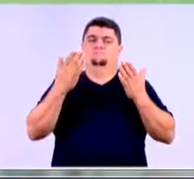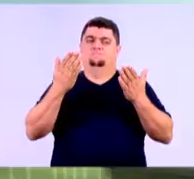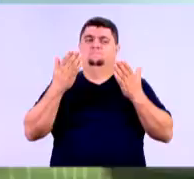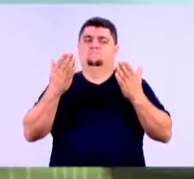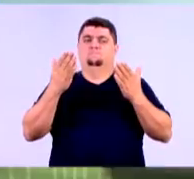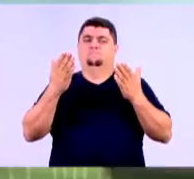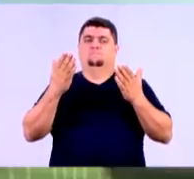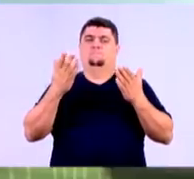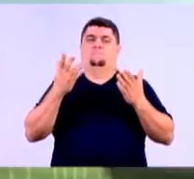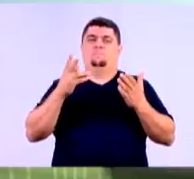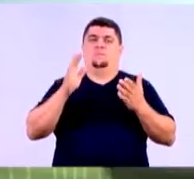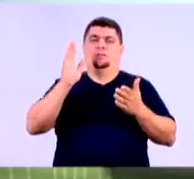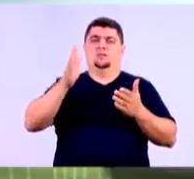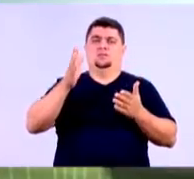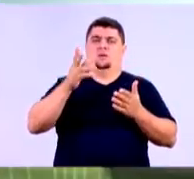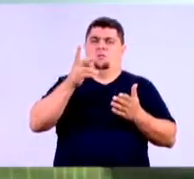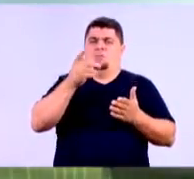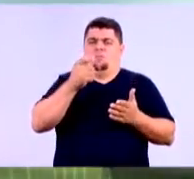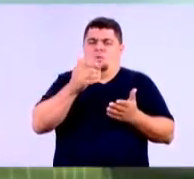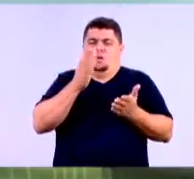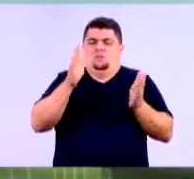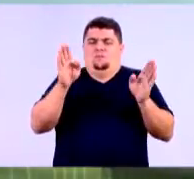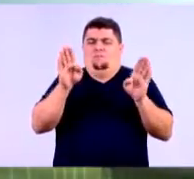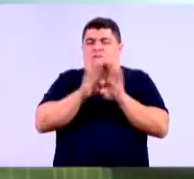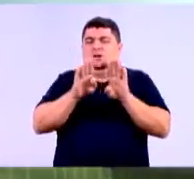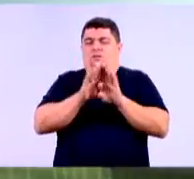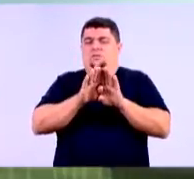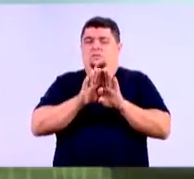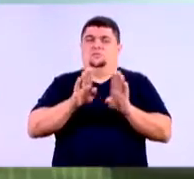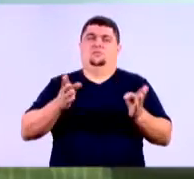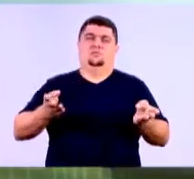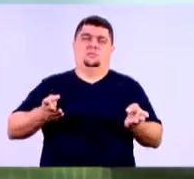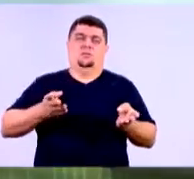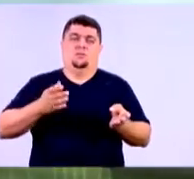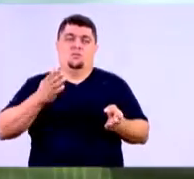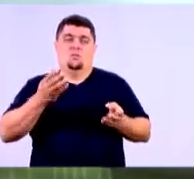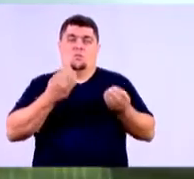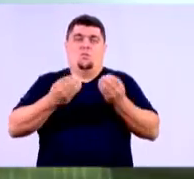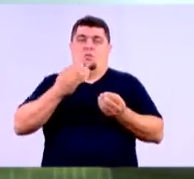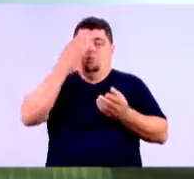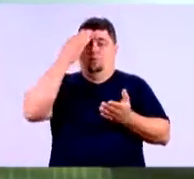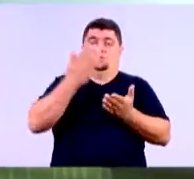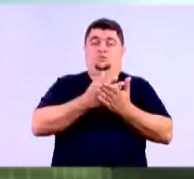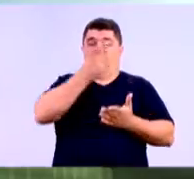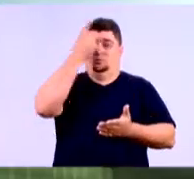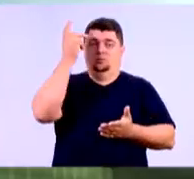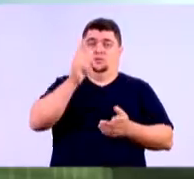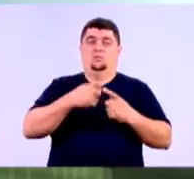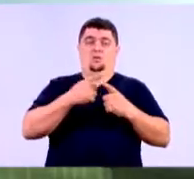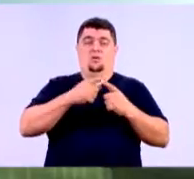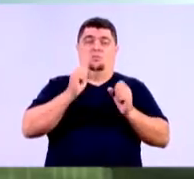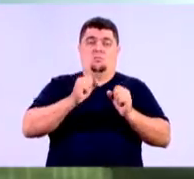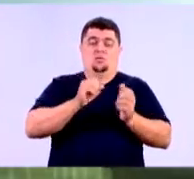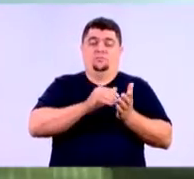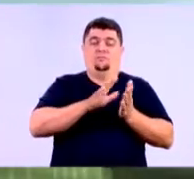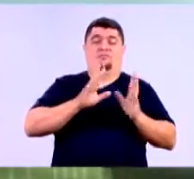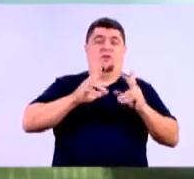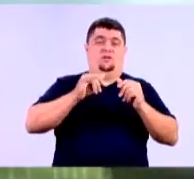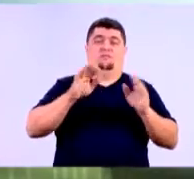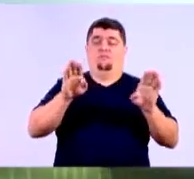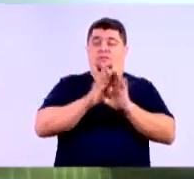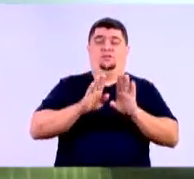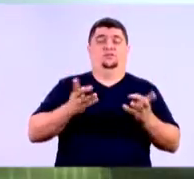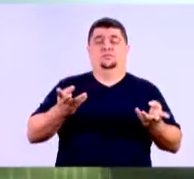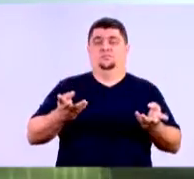seu auge, funcionou bem 2, 3 anos atrás, ano passado já começou a demitir e a minha previsão é que esse ano que vem vai demitir em